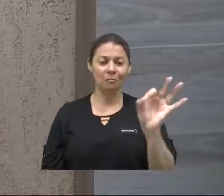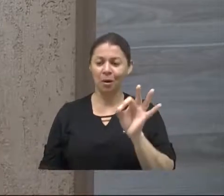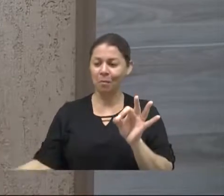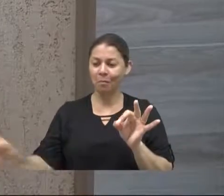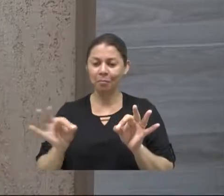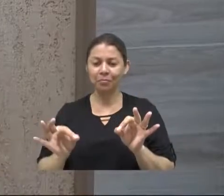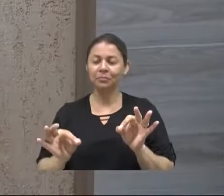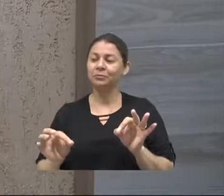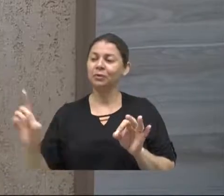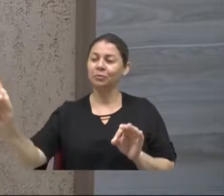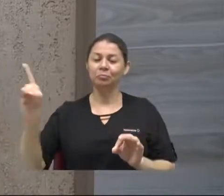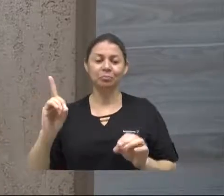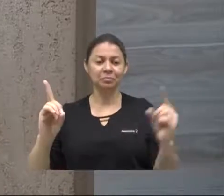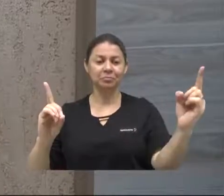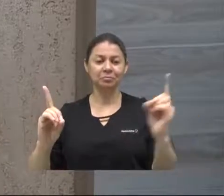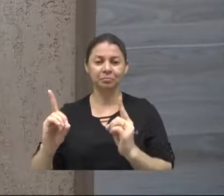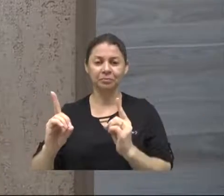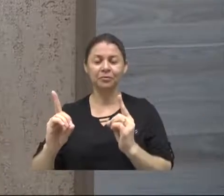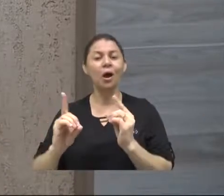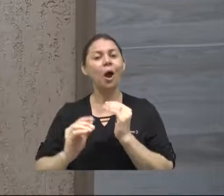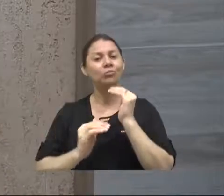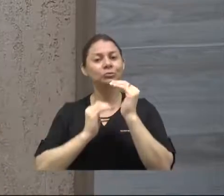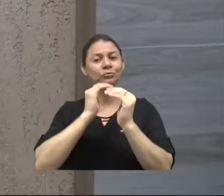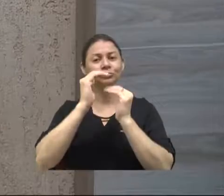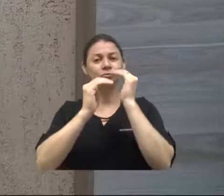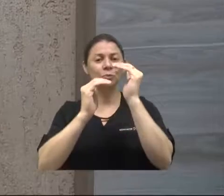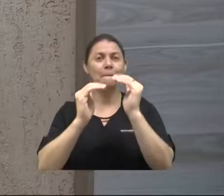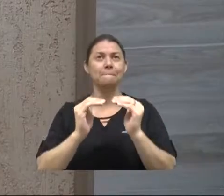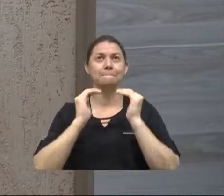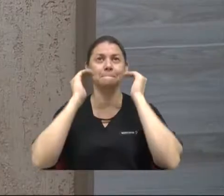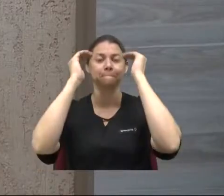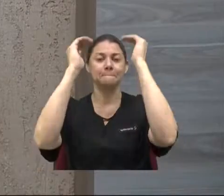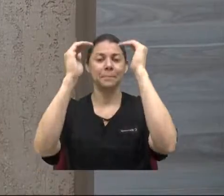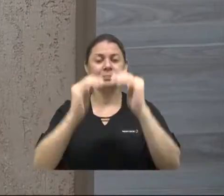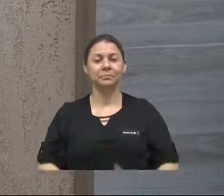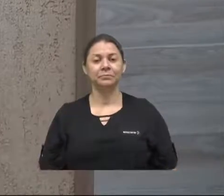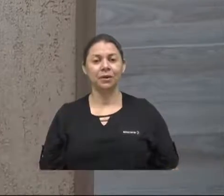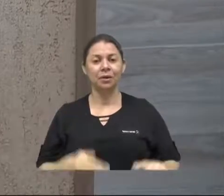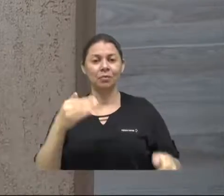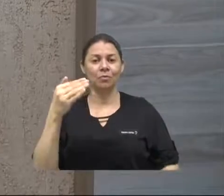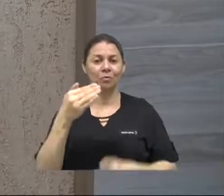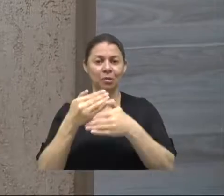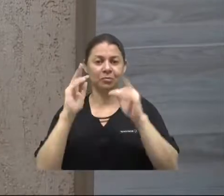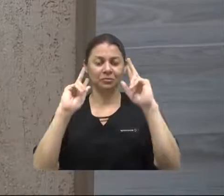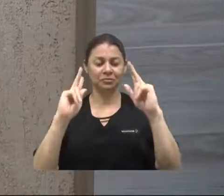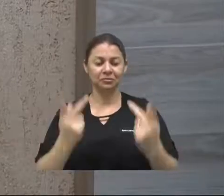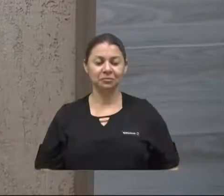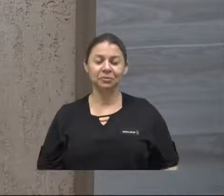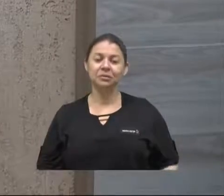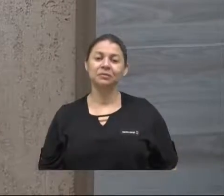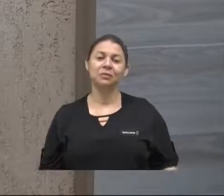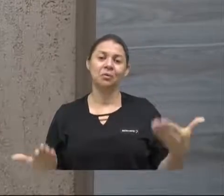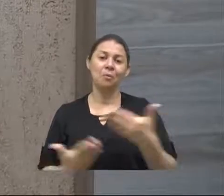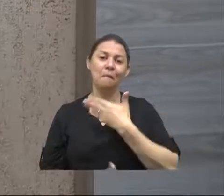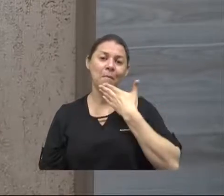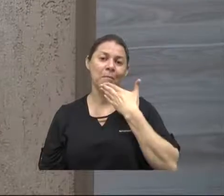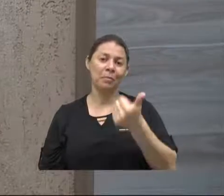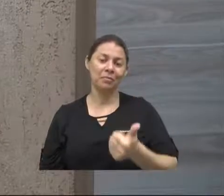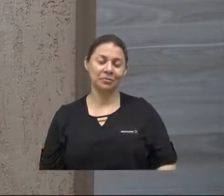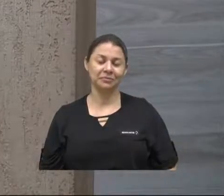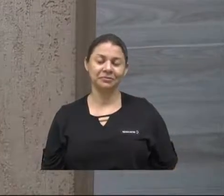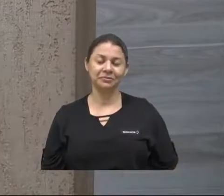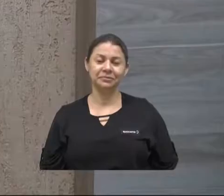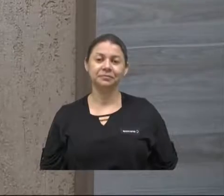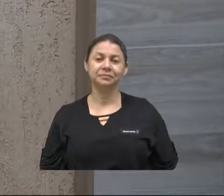outras gentes que vão se tornando parte da gente também. E a melhor parte é que nunca